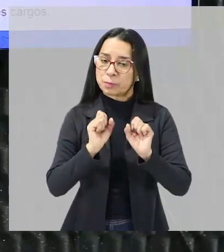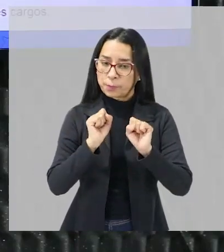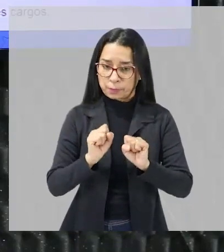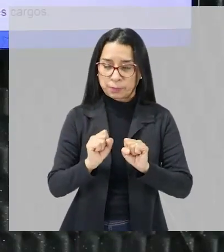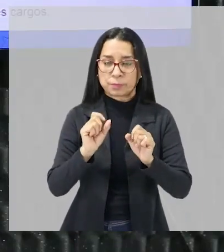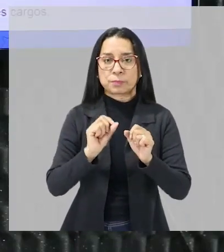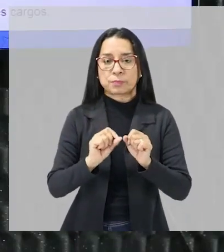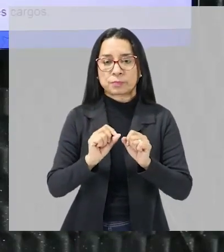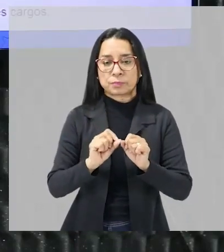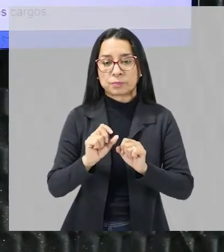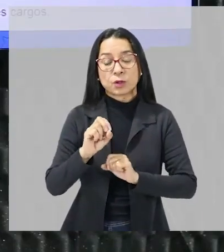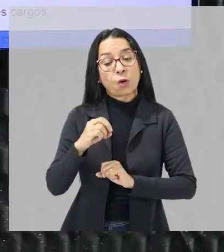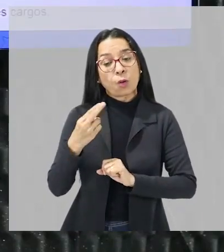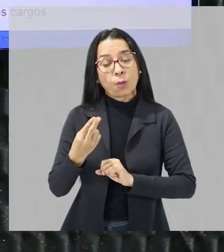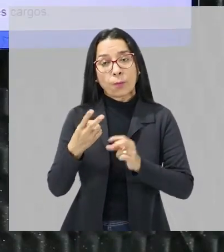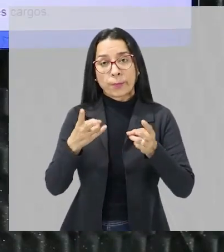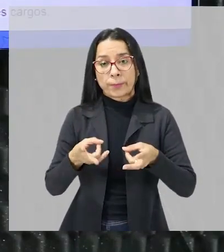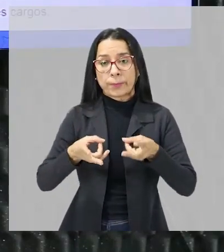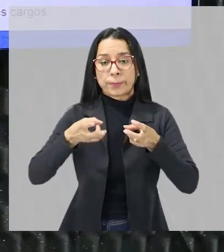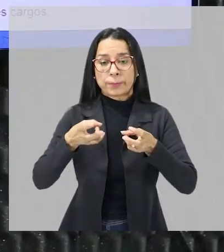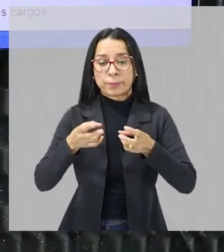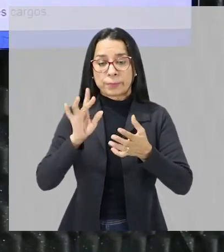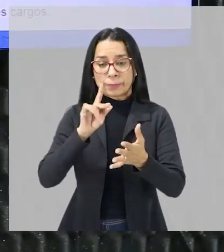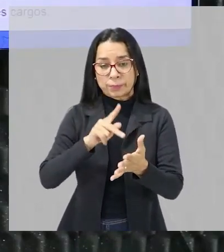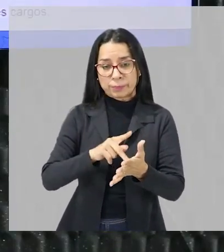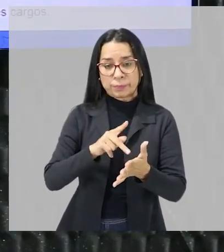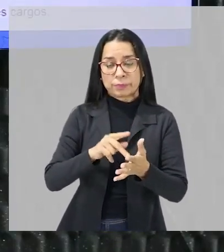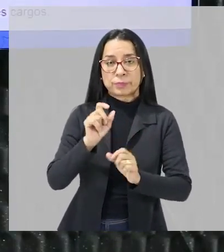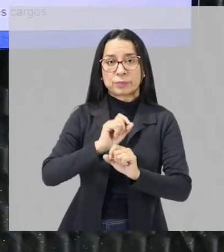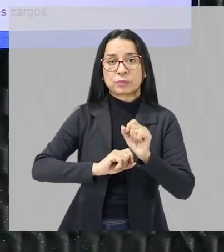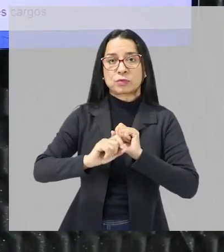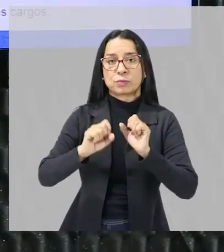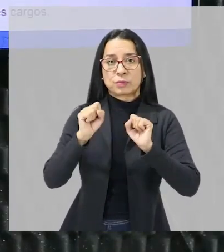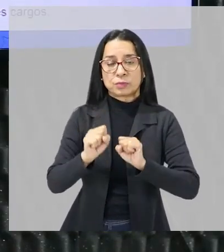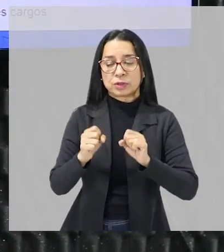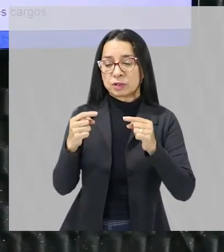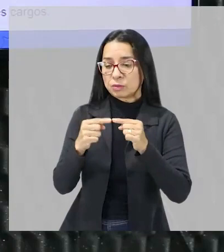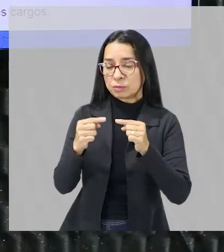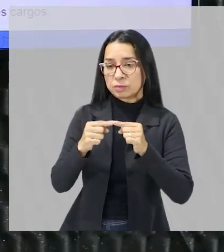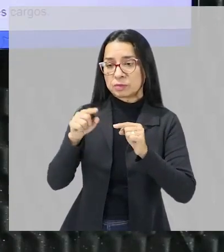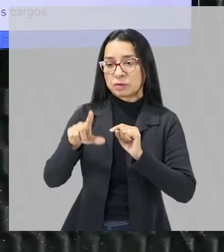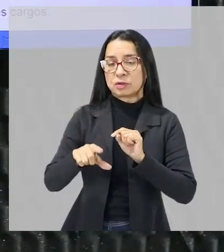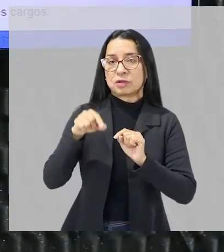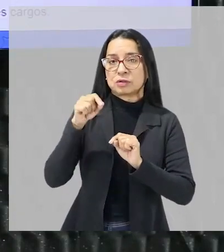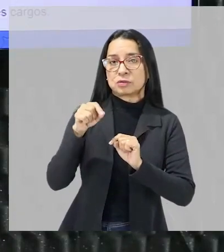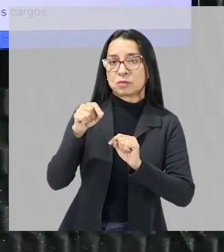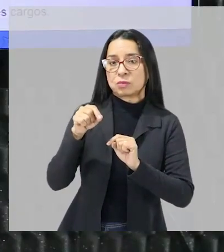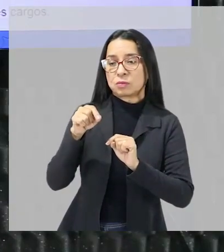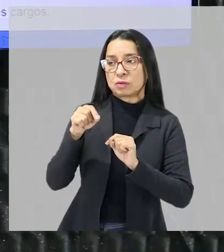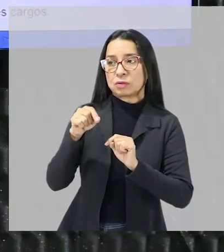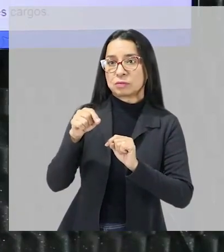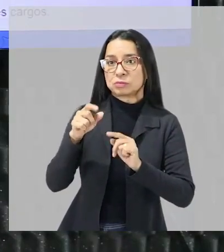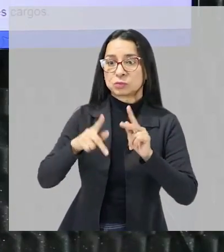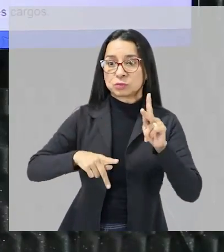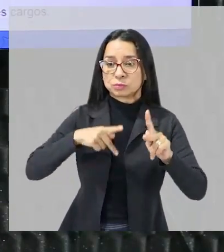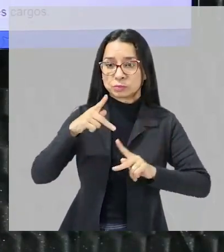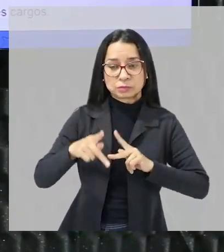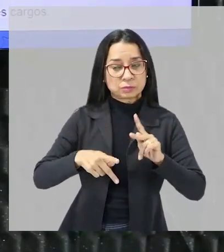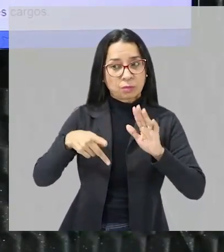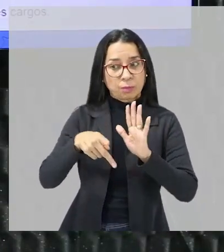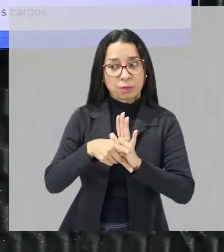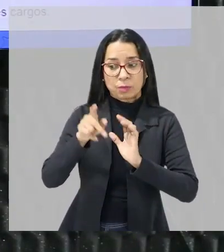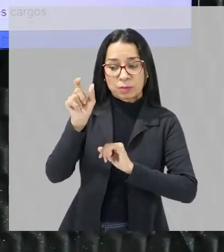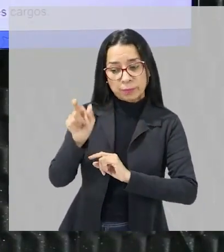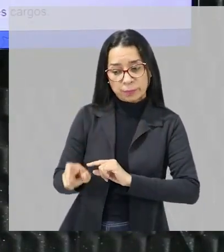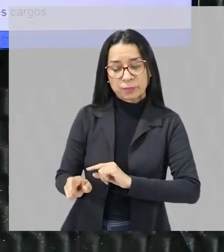fazer, ou deveria perceber, que na verdade o poder tem muito mais a ver com a escolha e a decisão do povo do que propriamente com a pessoa que